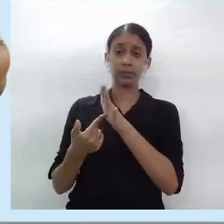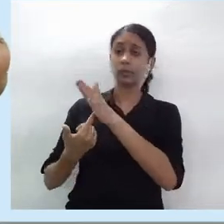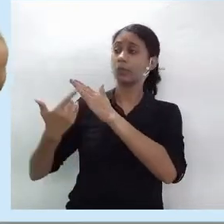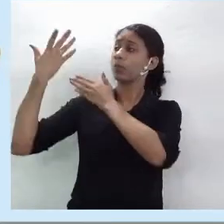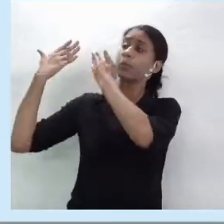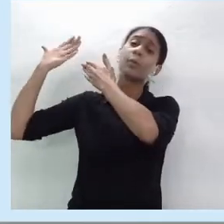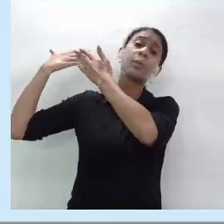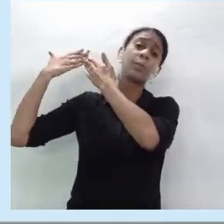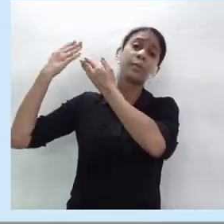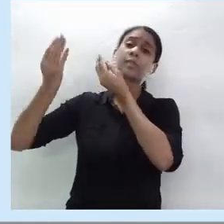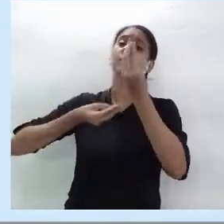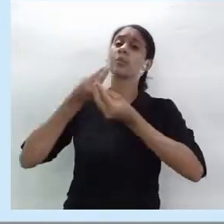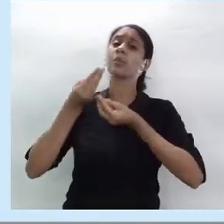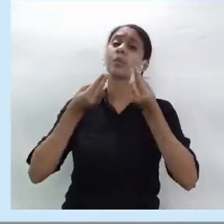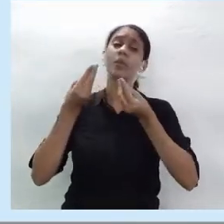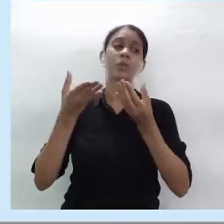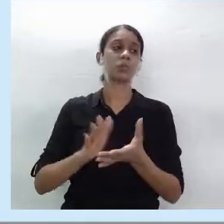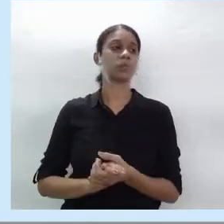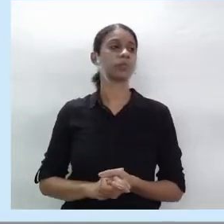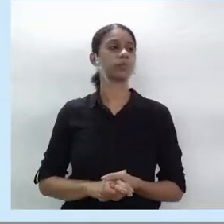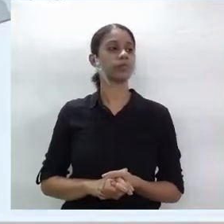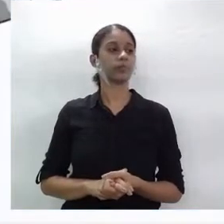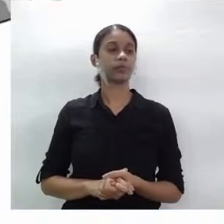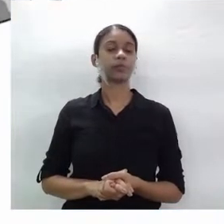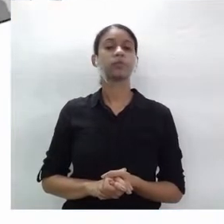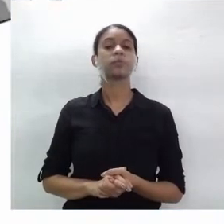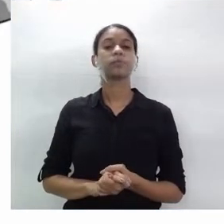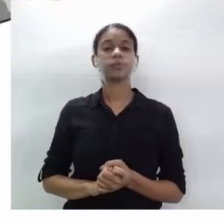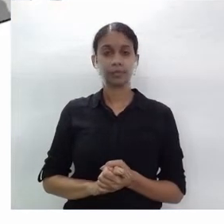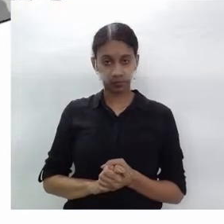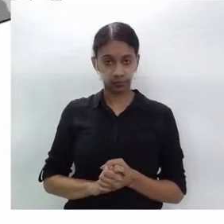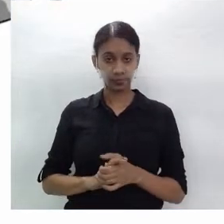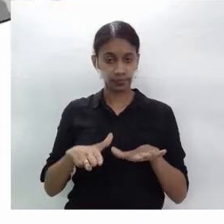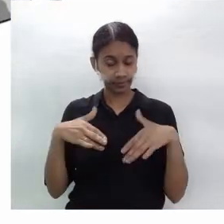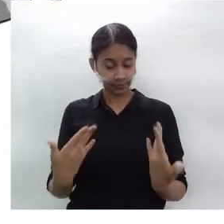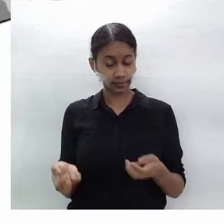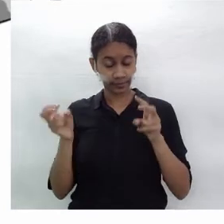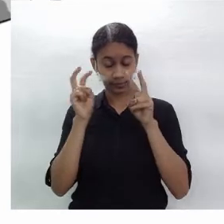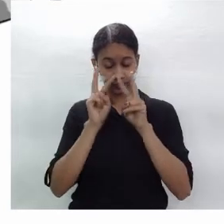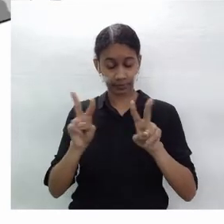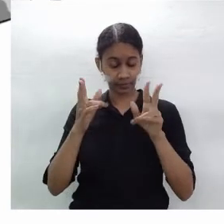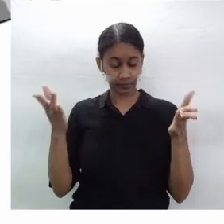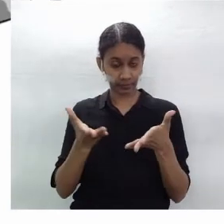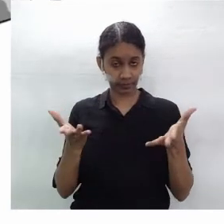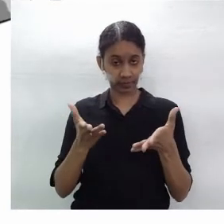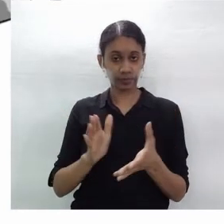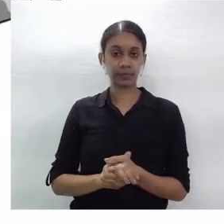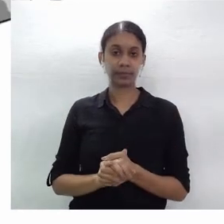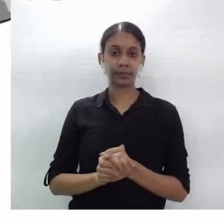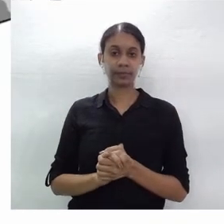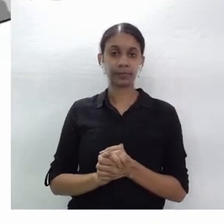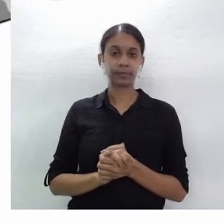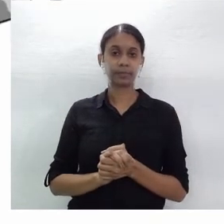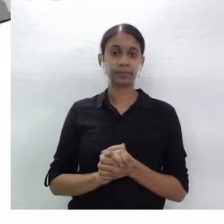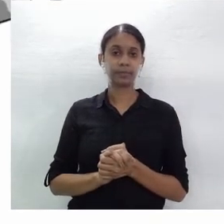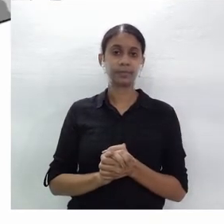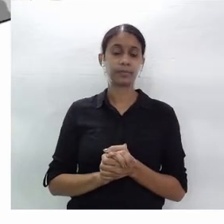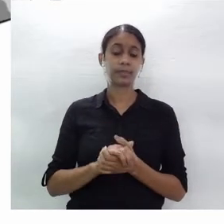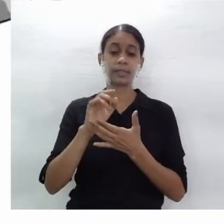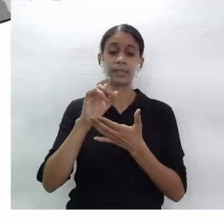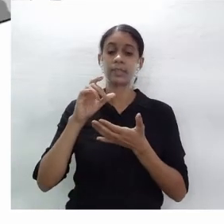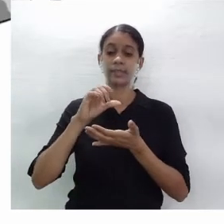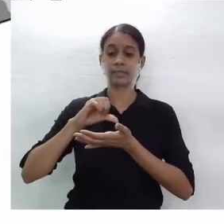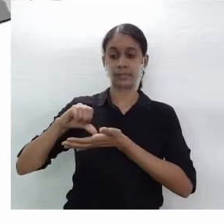erros. Volta lá para o slide. O próximo. Isso. Então, veja só. Estamos vendo aí as heranças